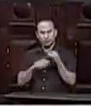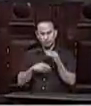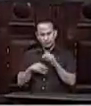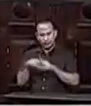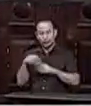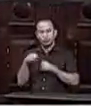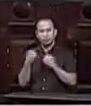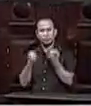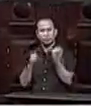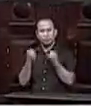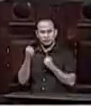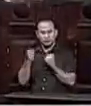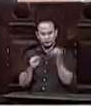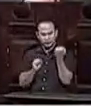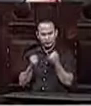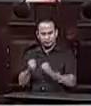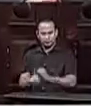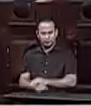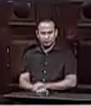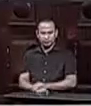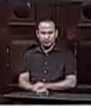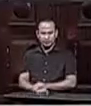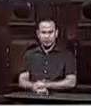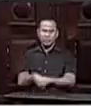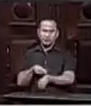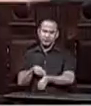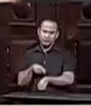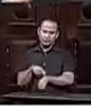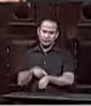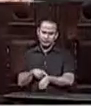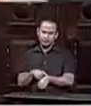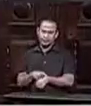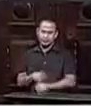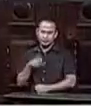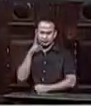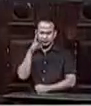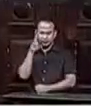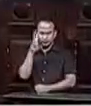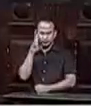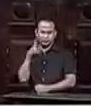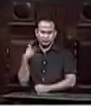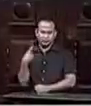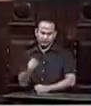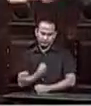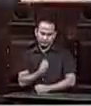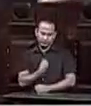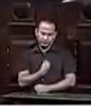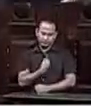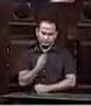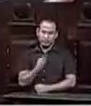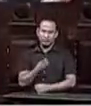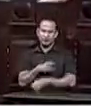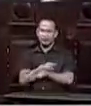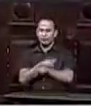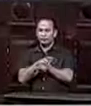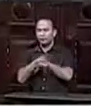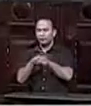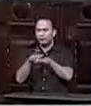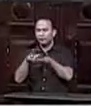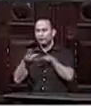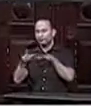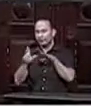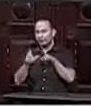física exatamente nesse momento histórico que a gente vive, que é o mundo da atividade física.